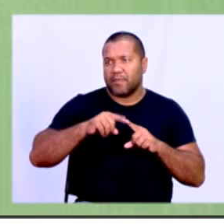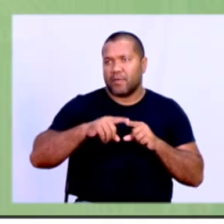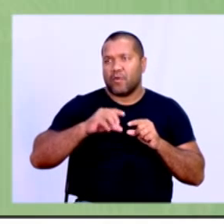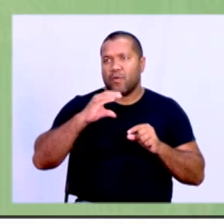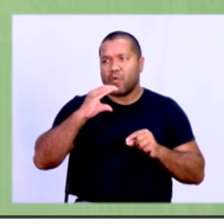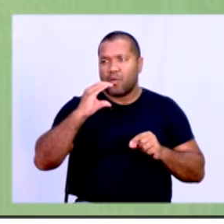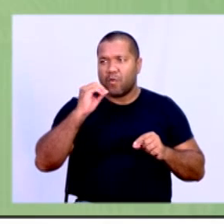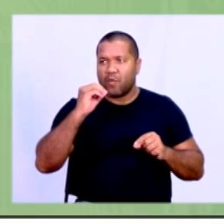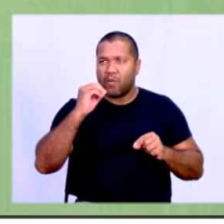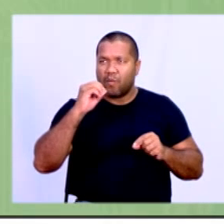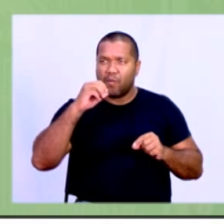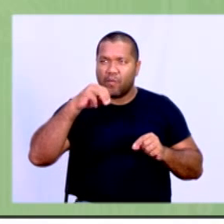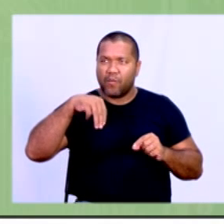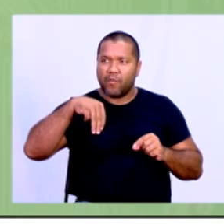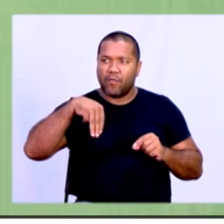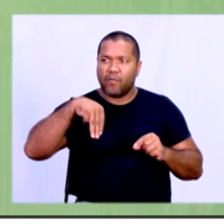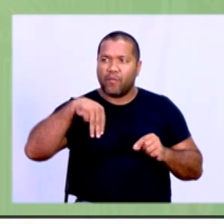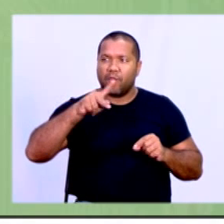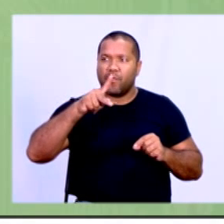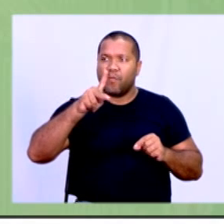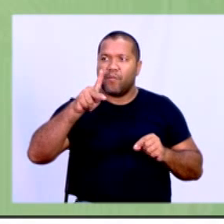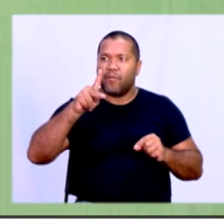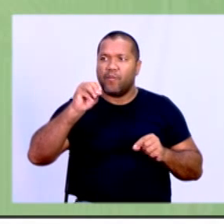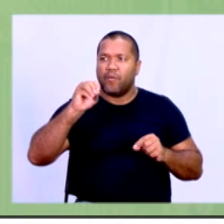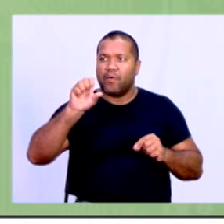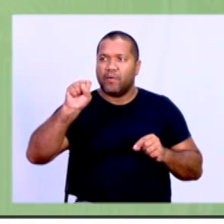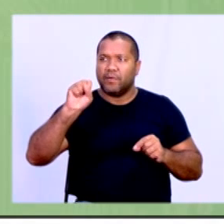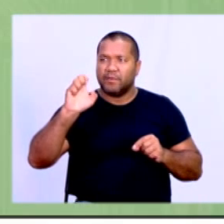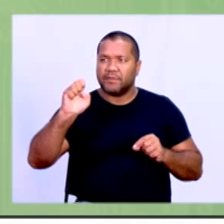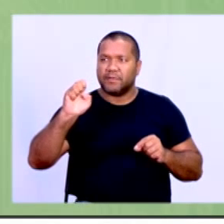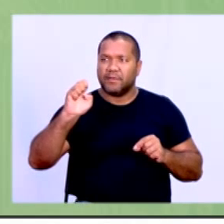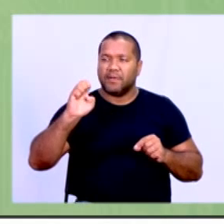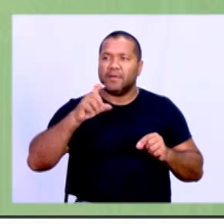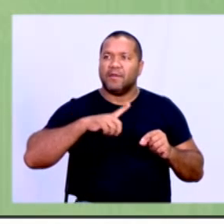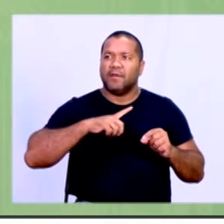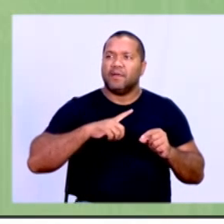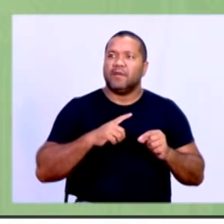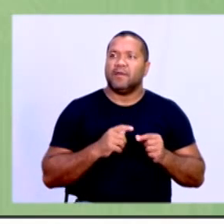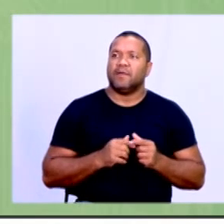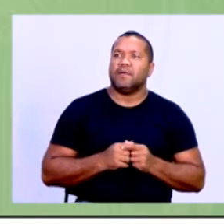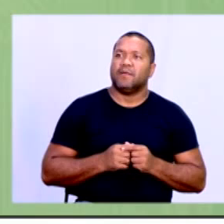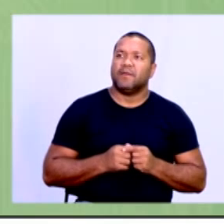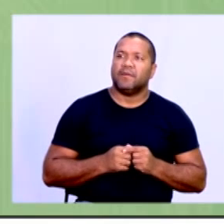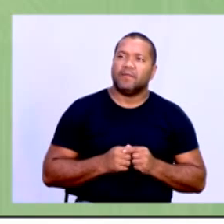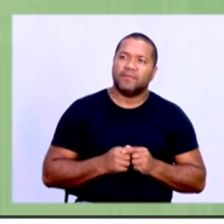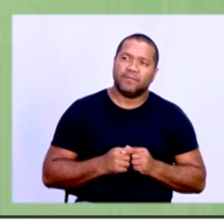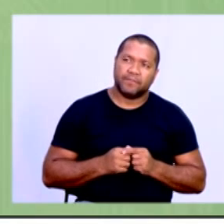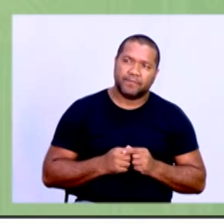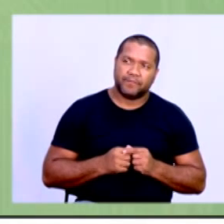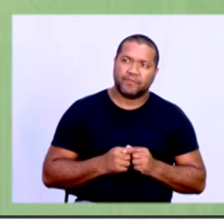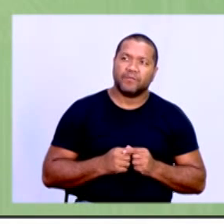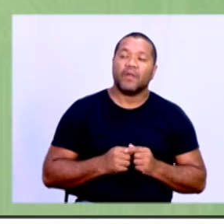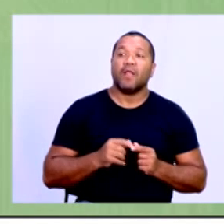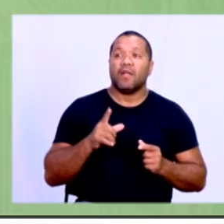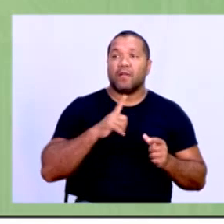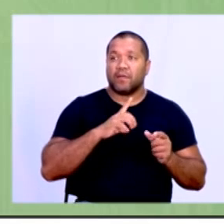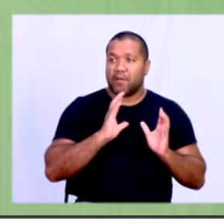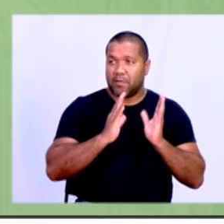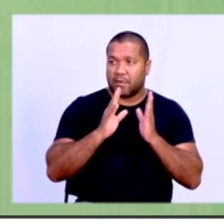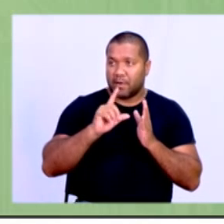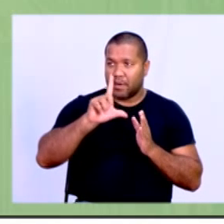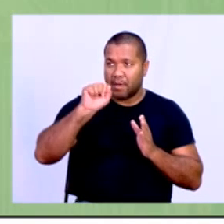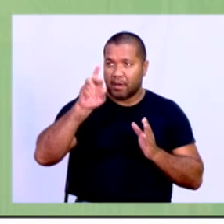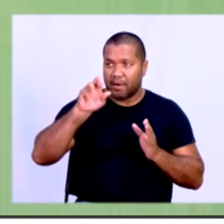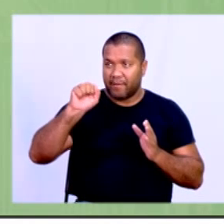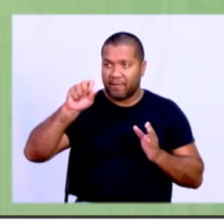crio um projeto chamado Teleaula 3, é o nome do nosso projeto, utilizando a biblioteca Laravel. Então, quando eu